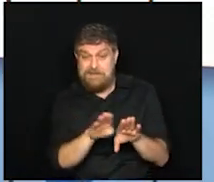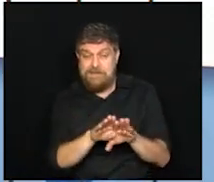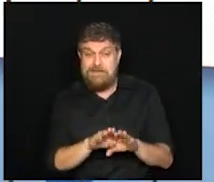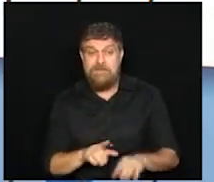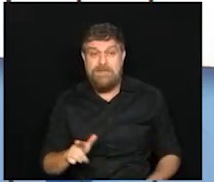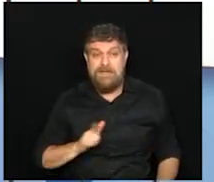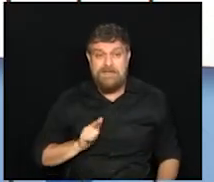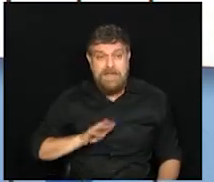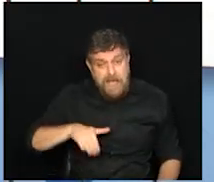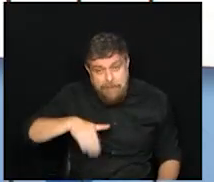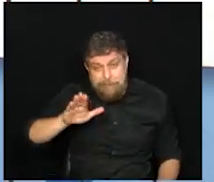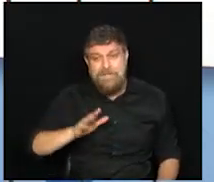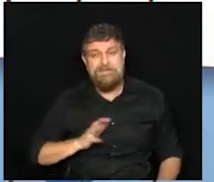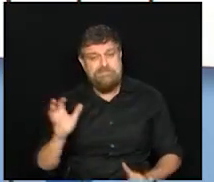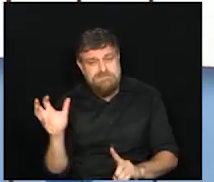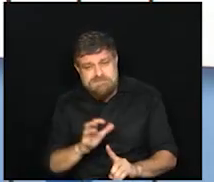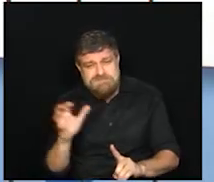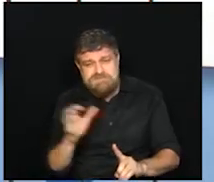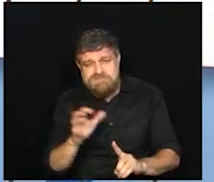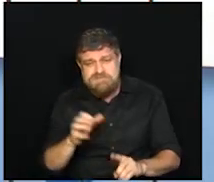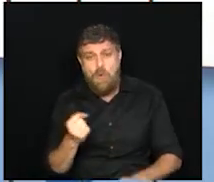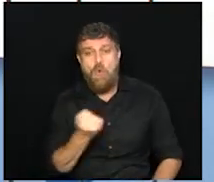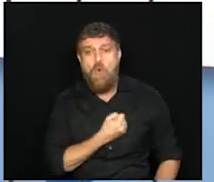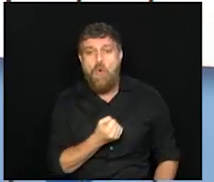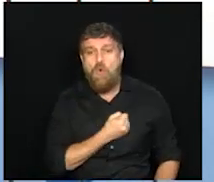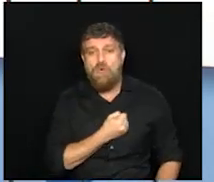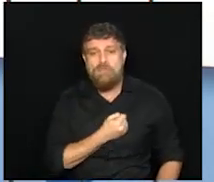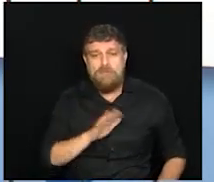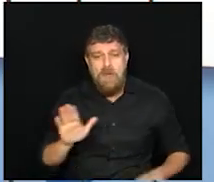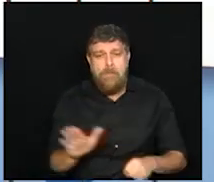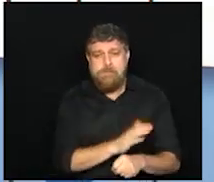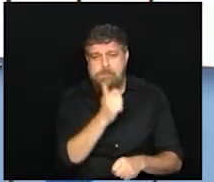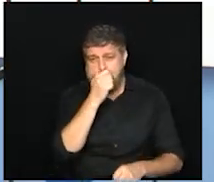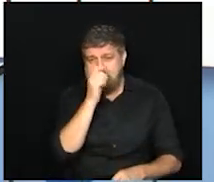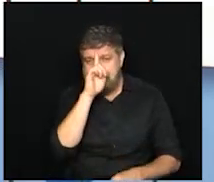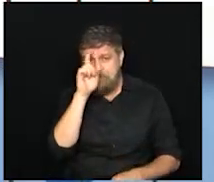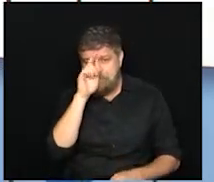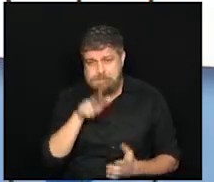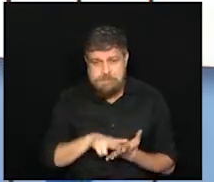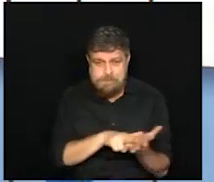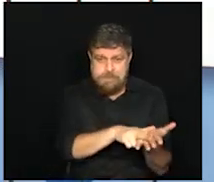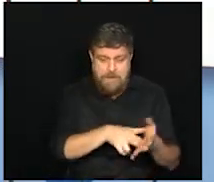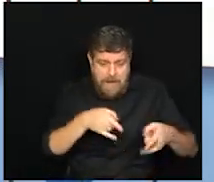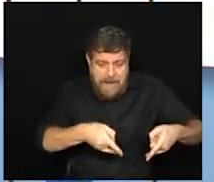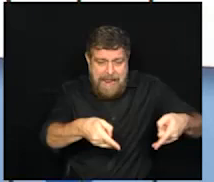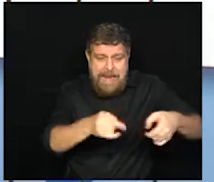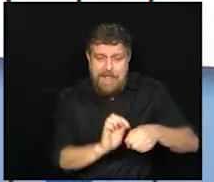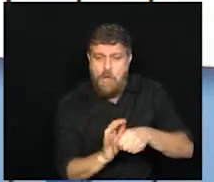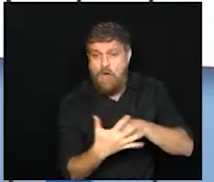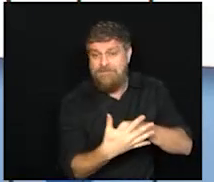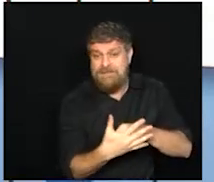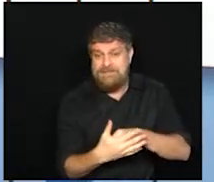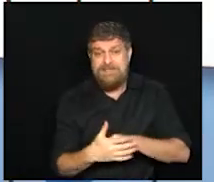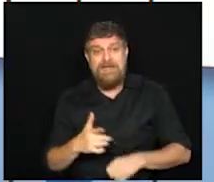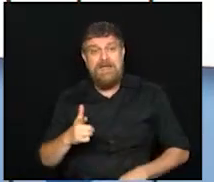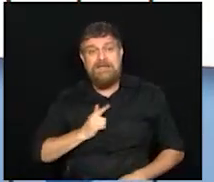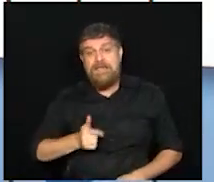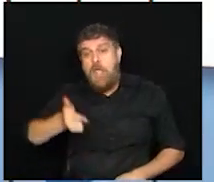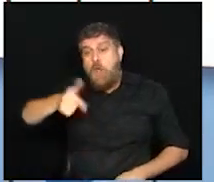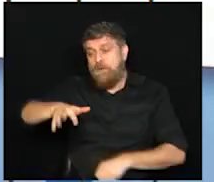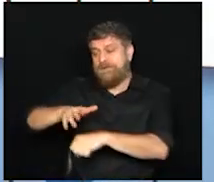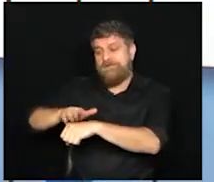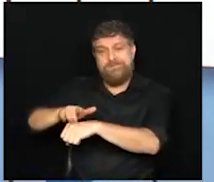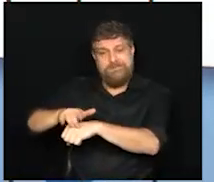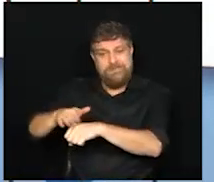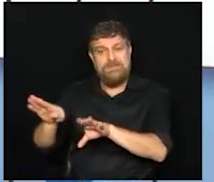internação é mais uma pressão no sistema de saúde de internação. Porque a gente fala aqui dos leitos Covid, mas nós temos outras